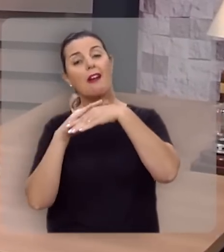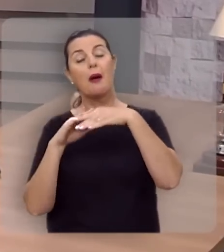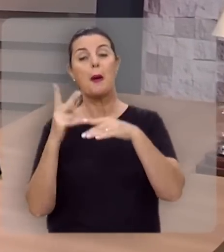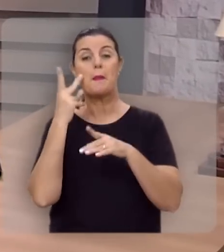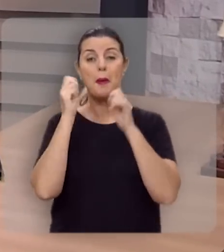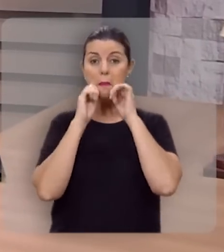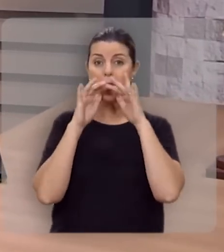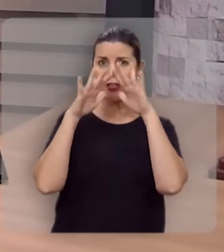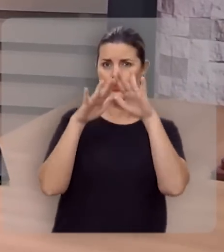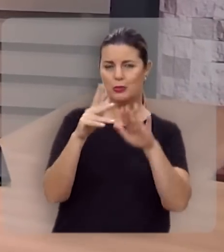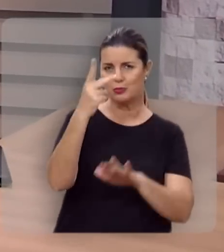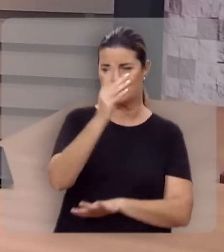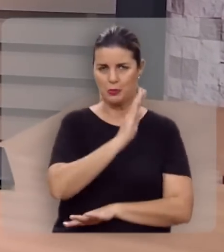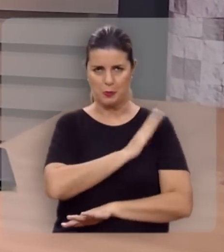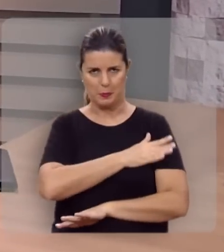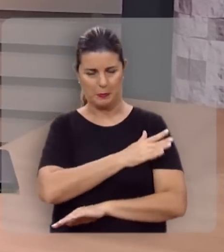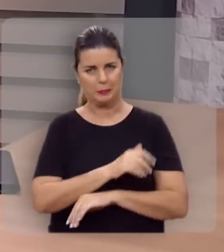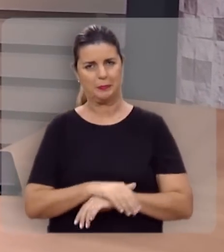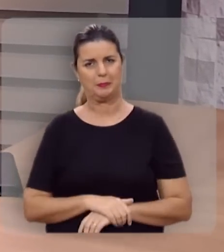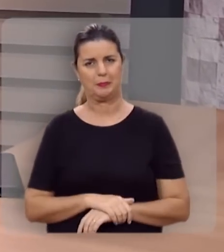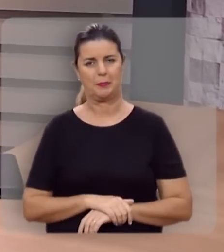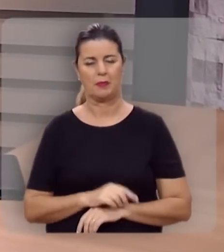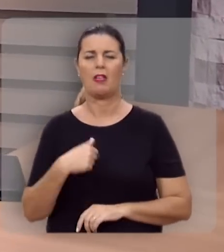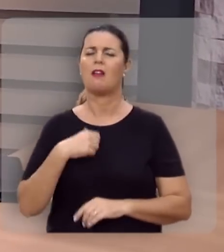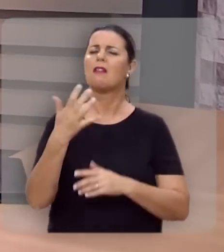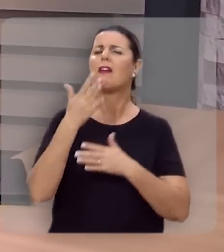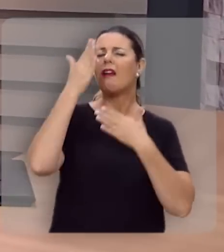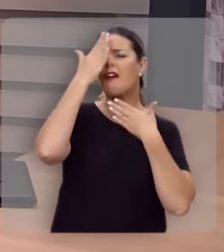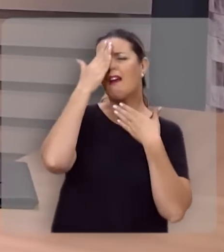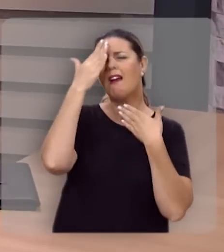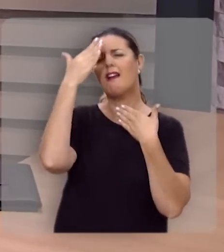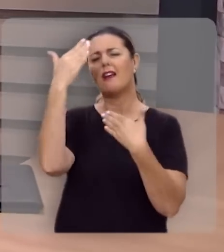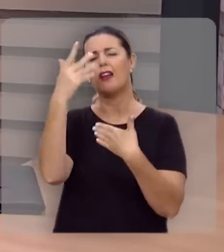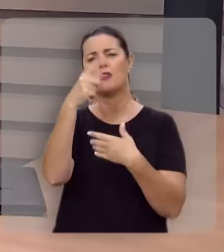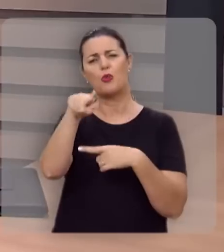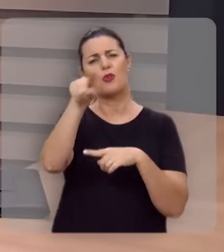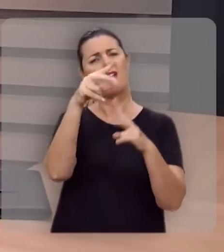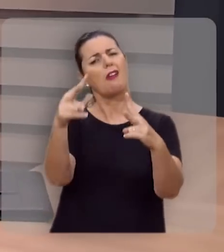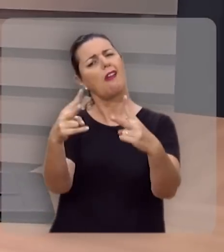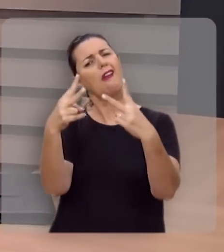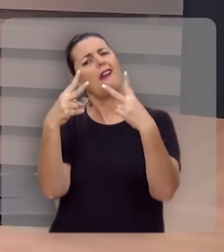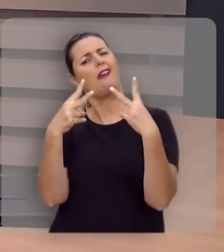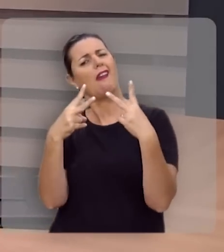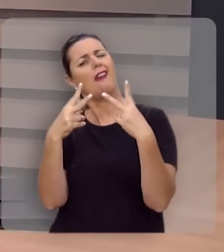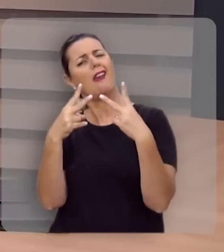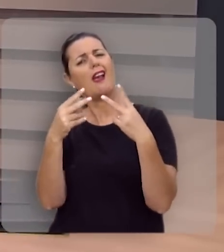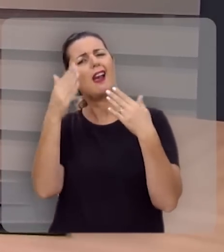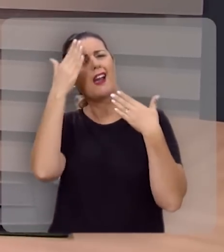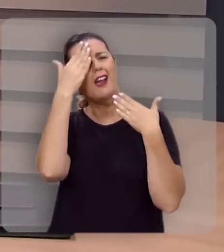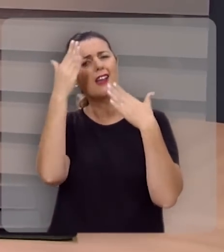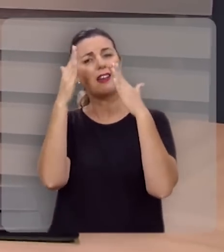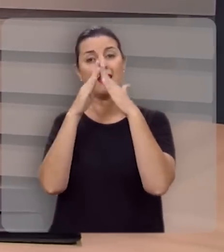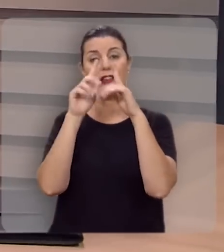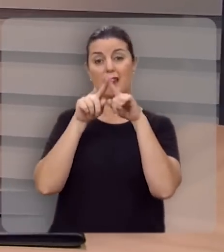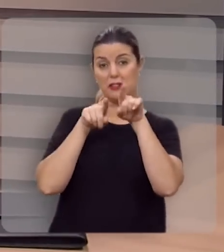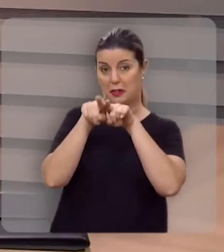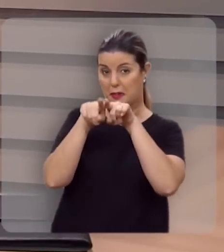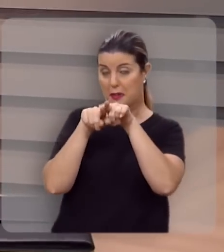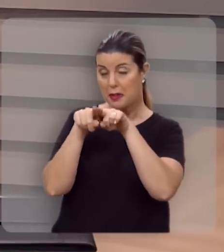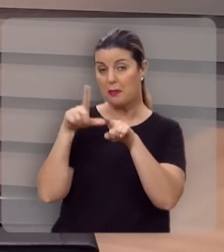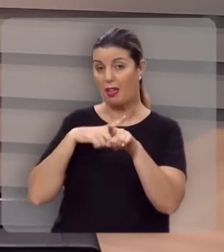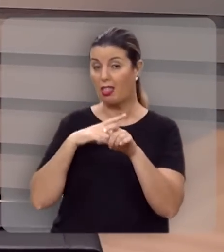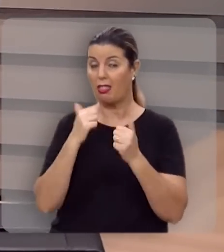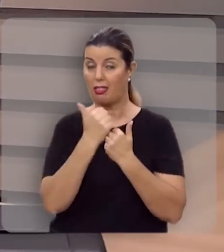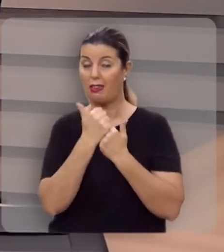carinho para abençoar o seu coração. Quero agradecer sua audiência, agradecer as igrejas e irmãs que